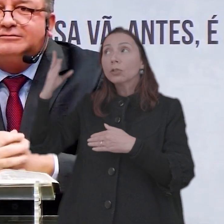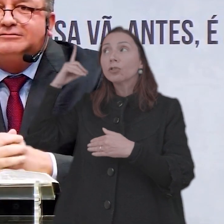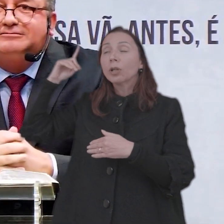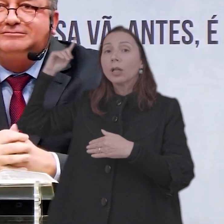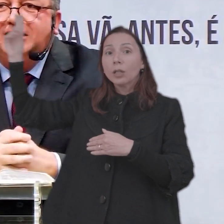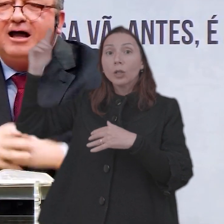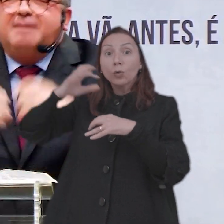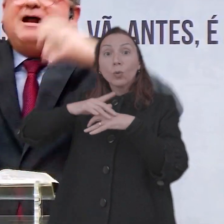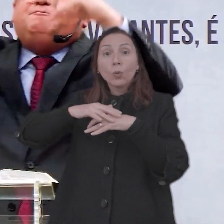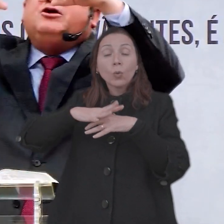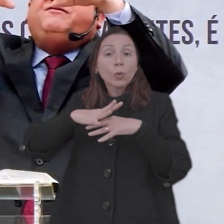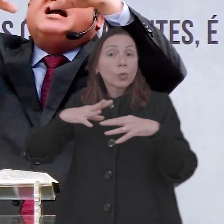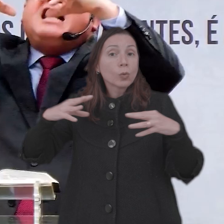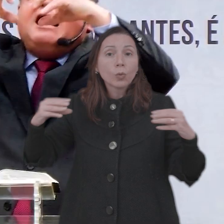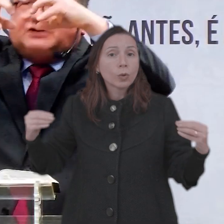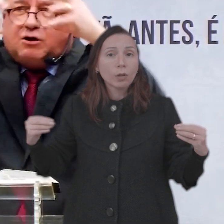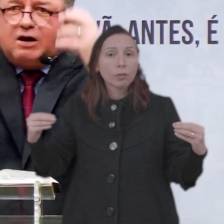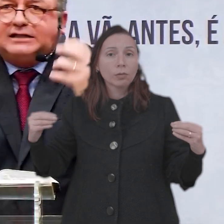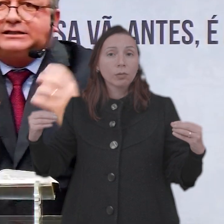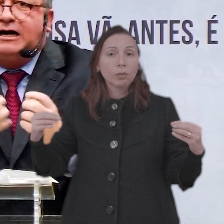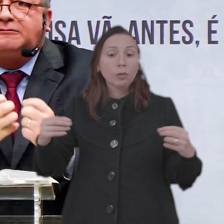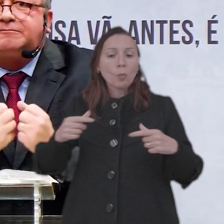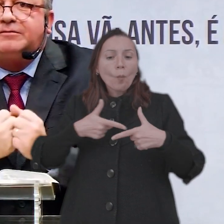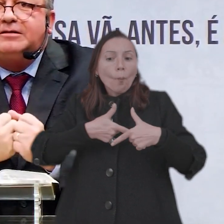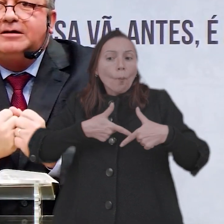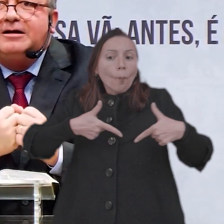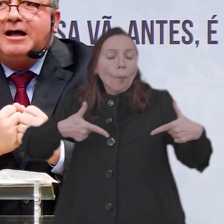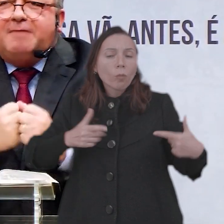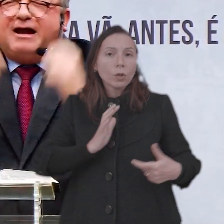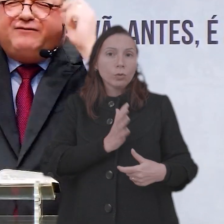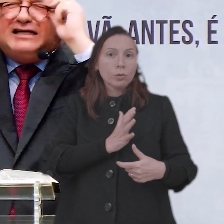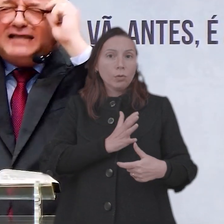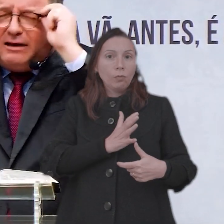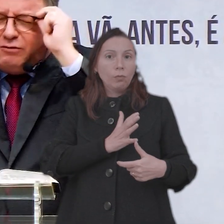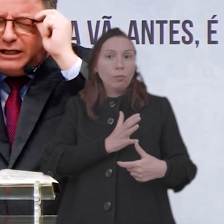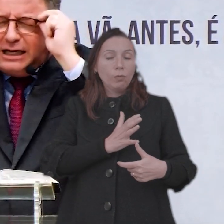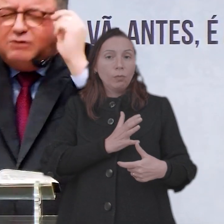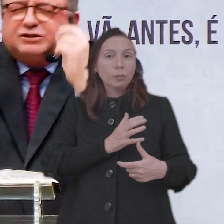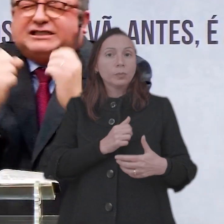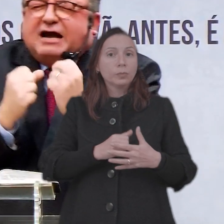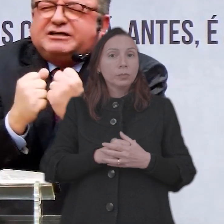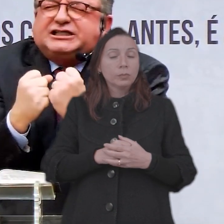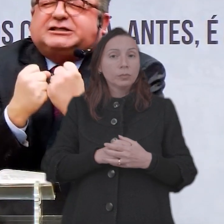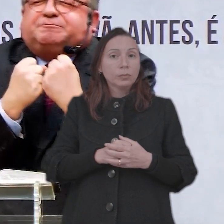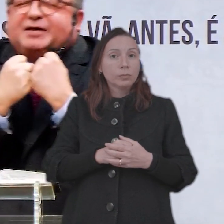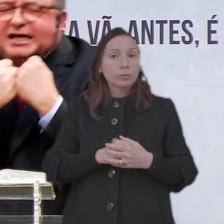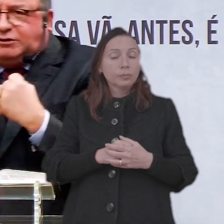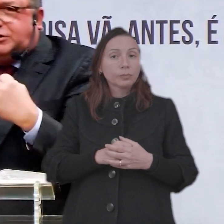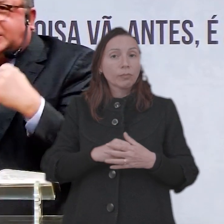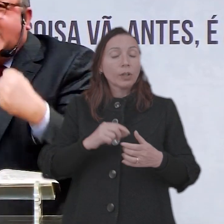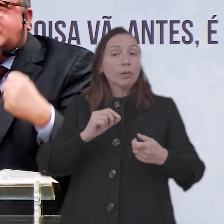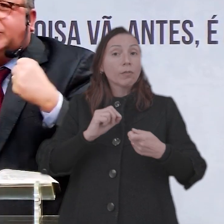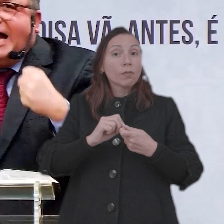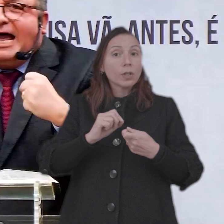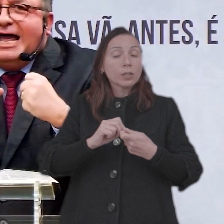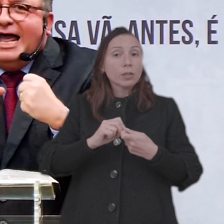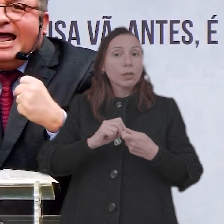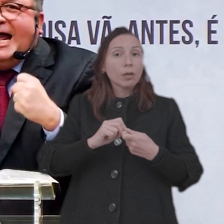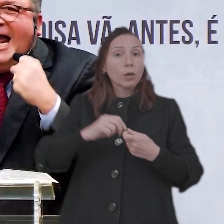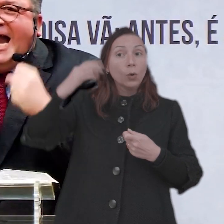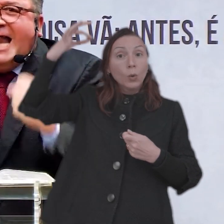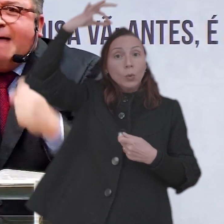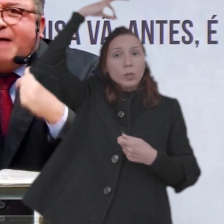coração, para purificar o seu coração, para fazer com que o seu espírito seja o